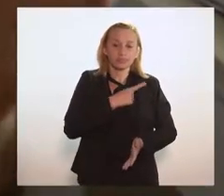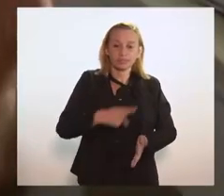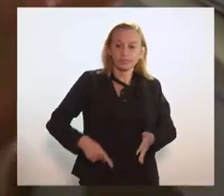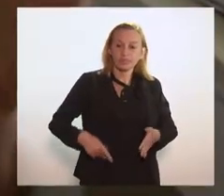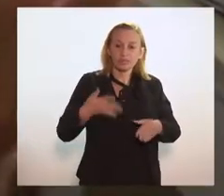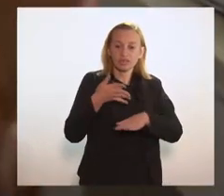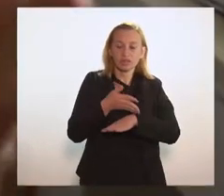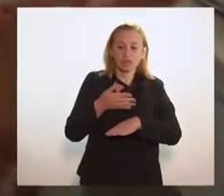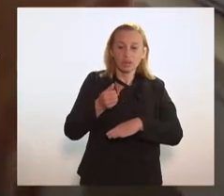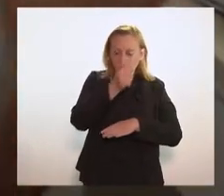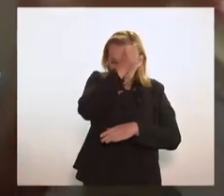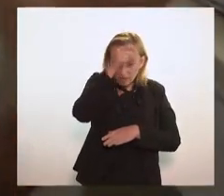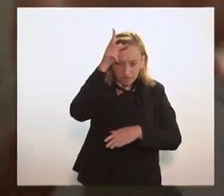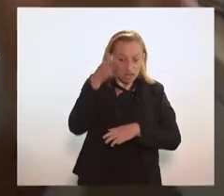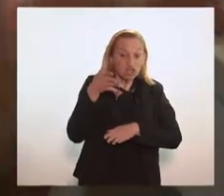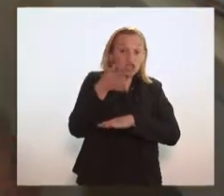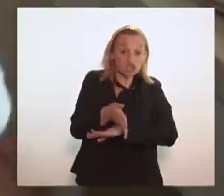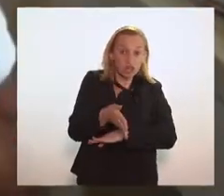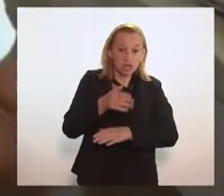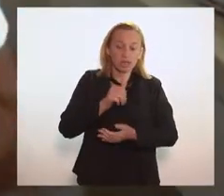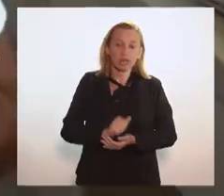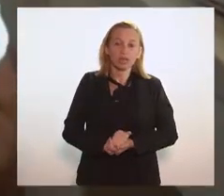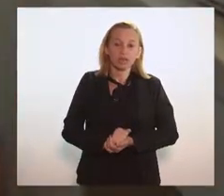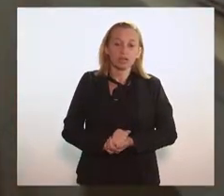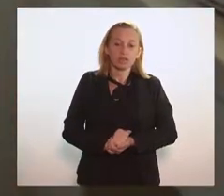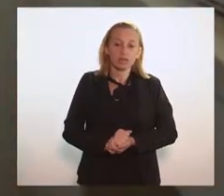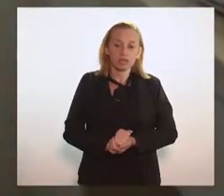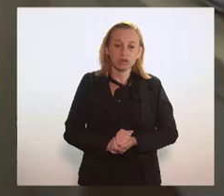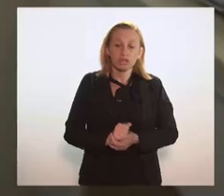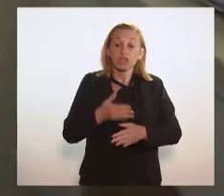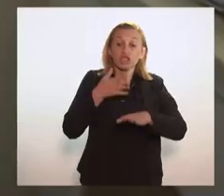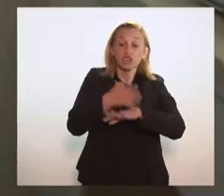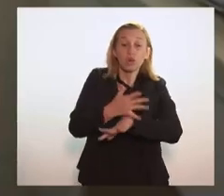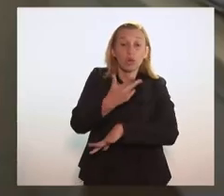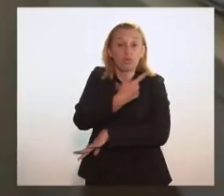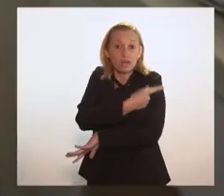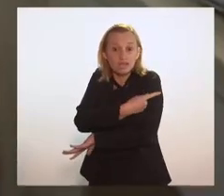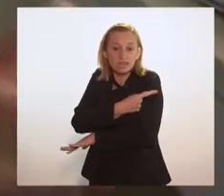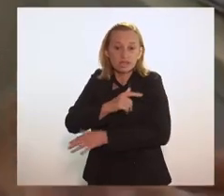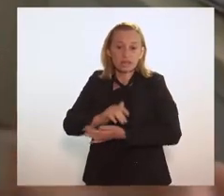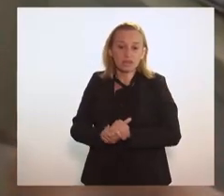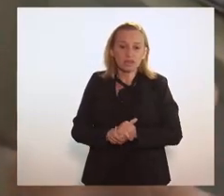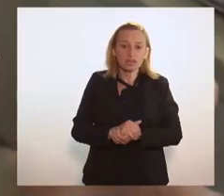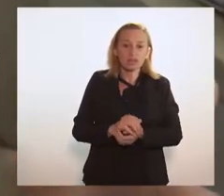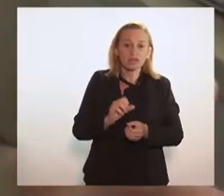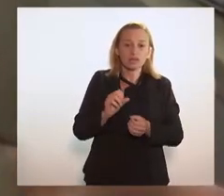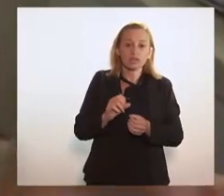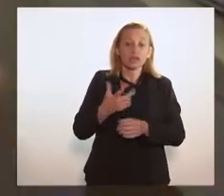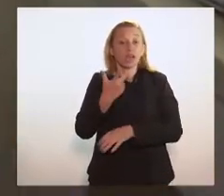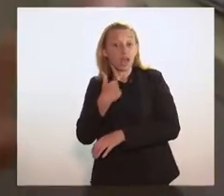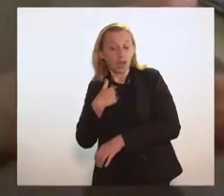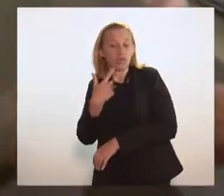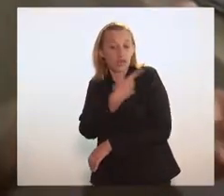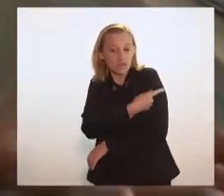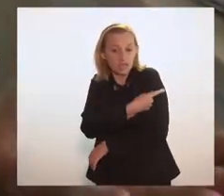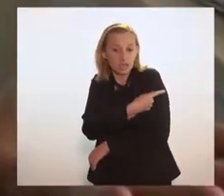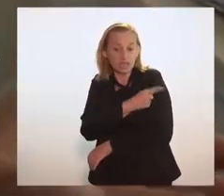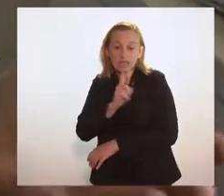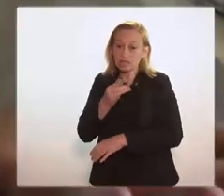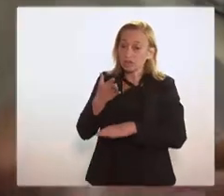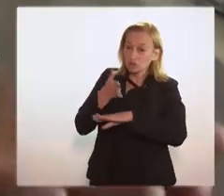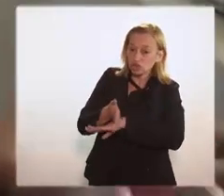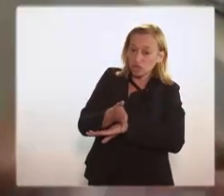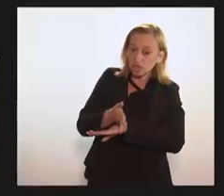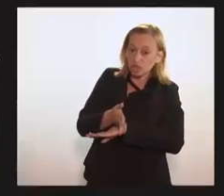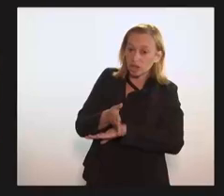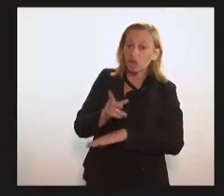prefeito não botando no pulo, os prefeitos falam assim, chegou vacina, eu vacino. Se não chega, deputado, o